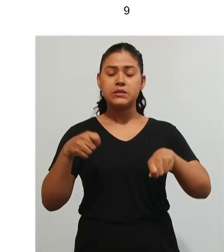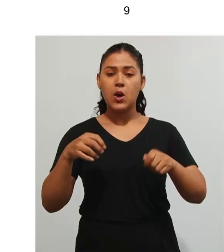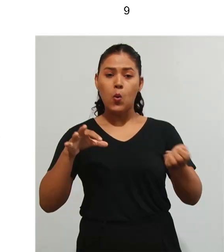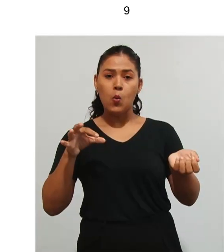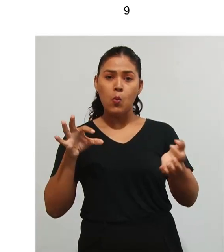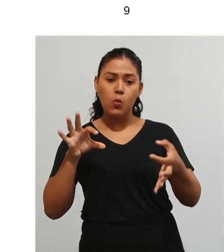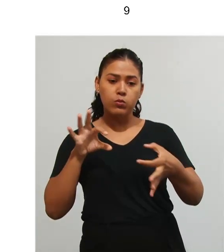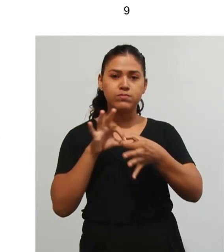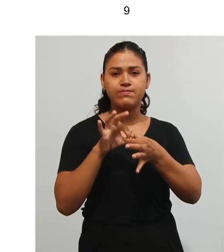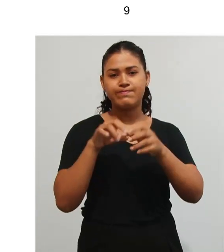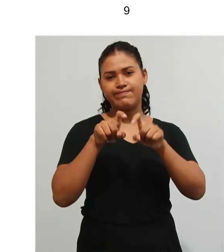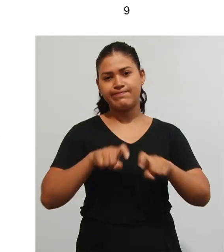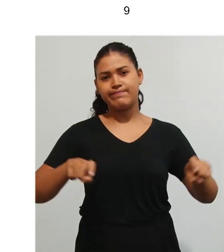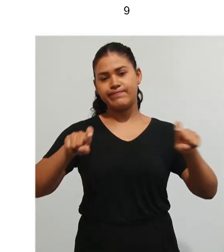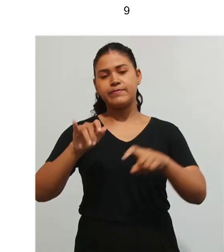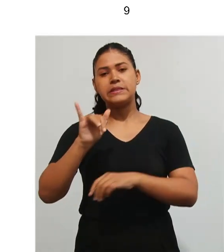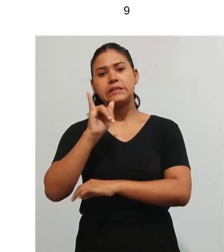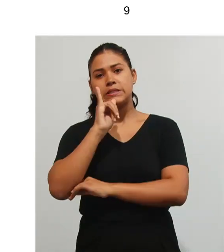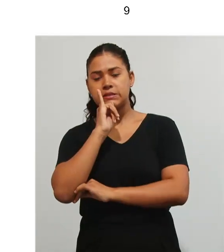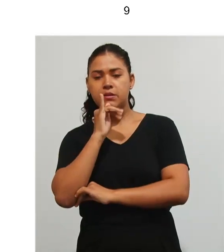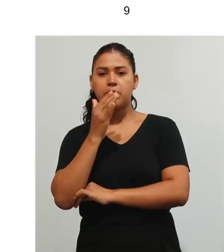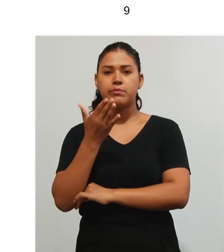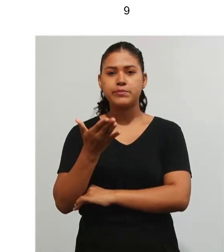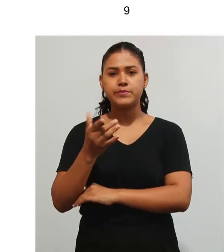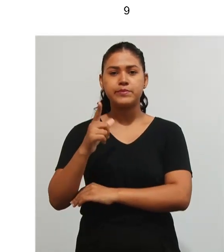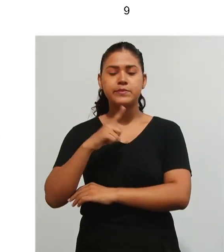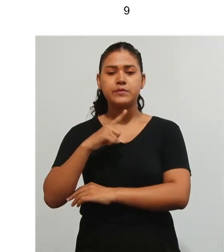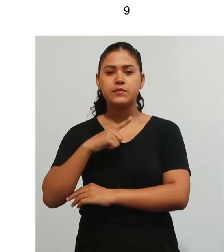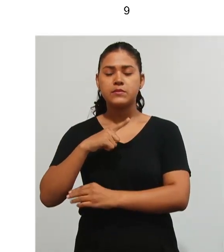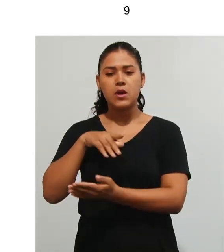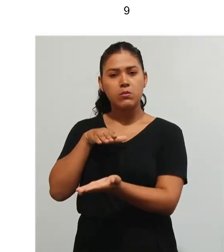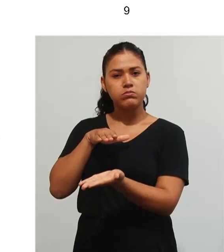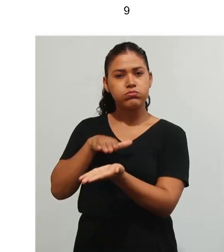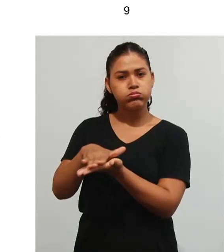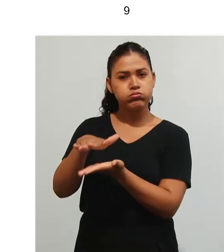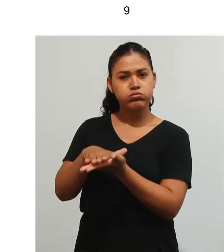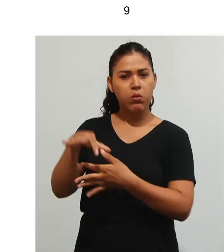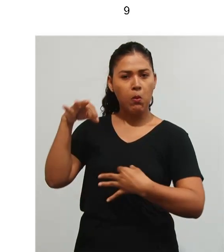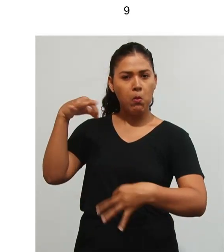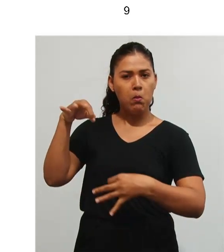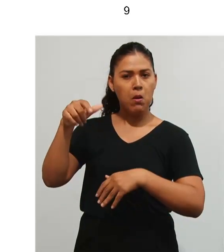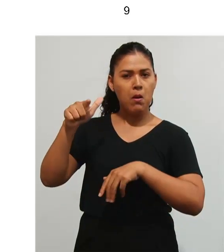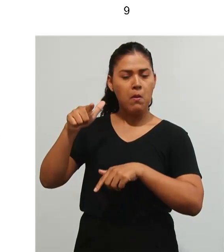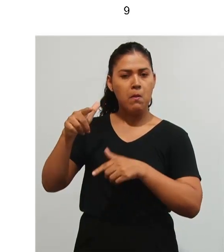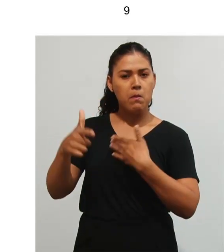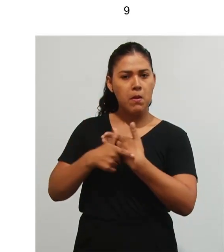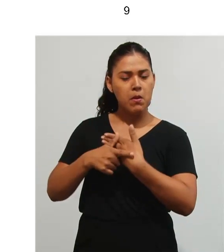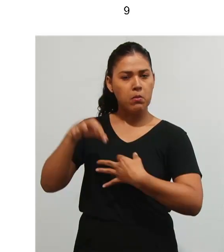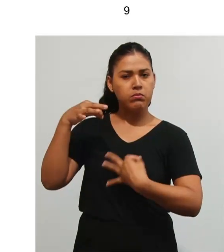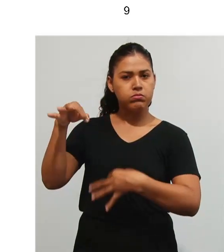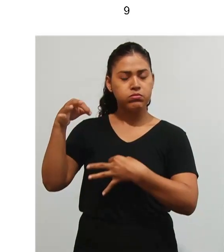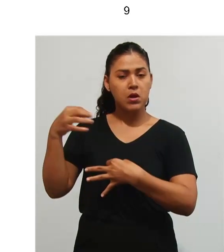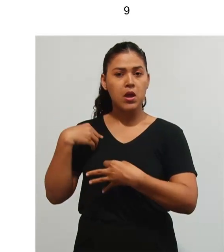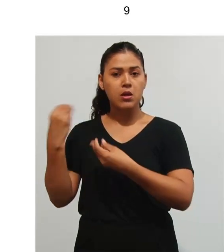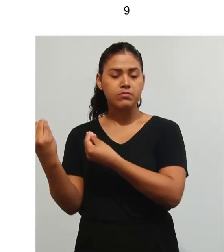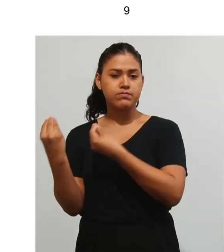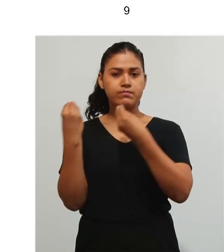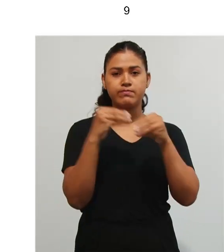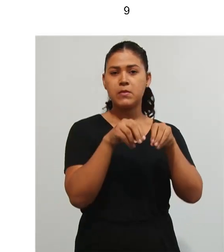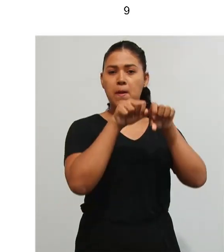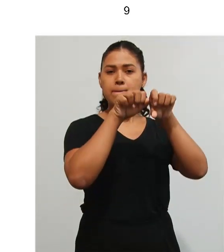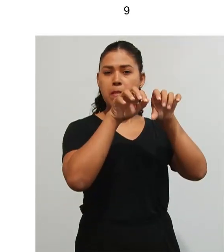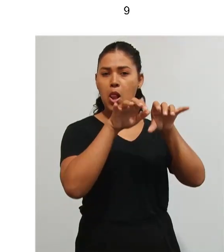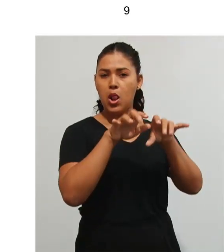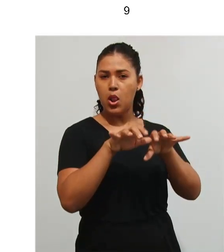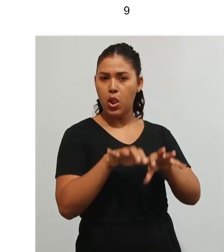máquina. Então, por exemplo, eu tenho um documento impresso e estou digitando ele, por exemplo, lá no Word ou um outro editor